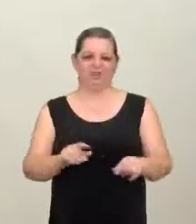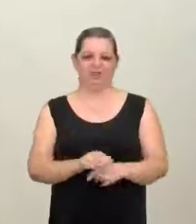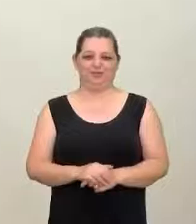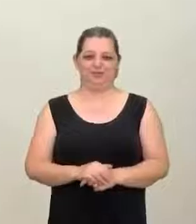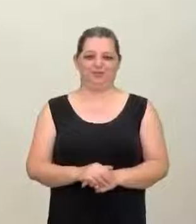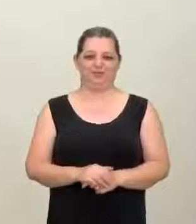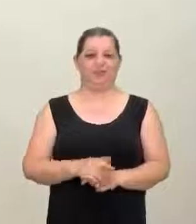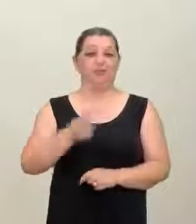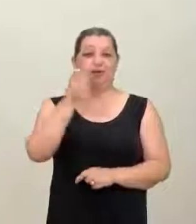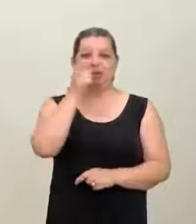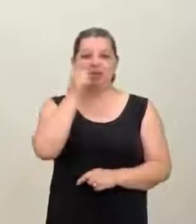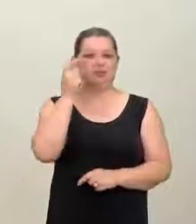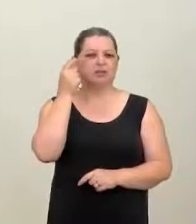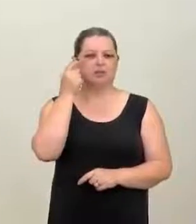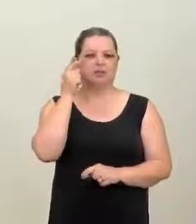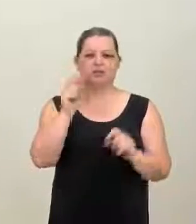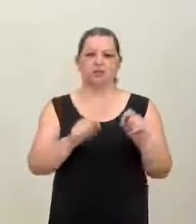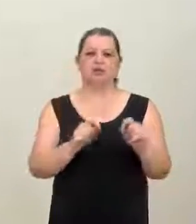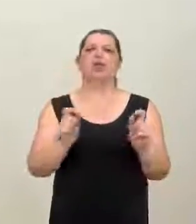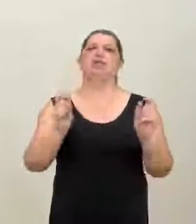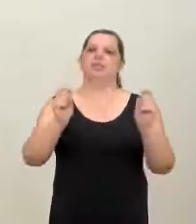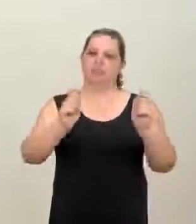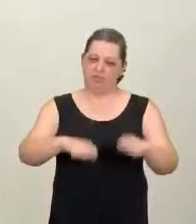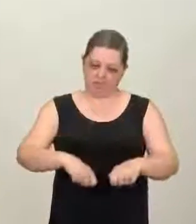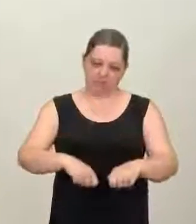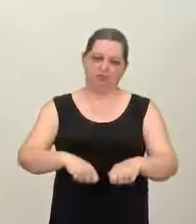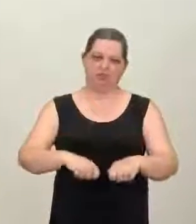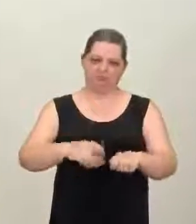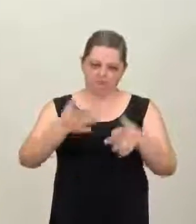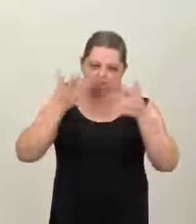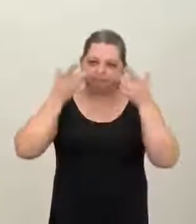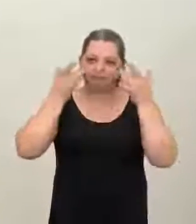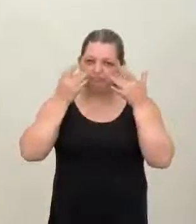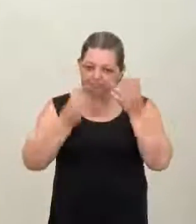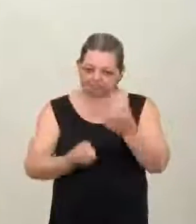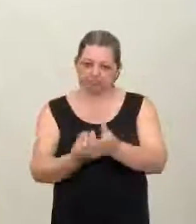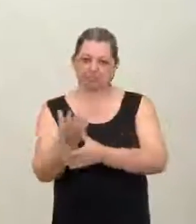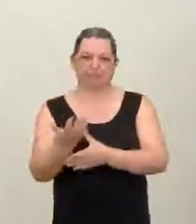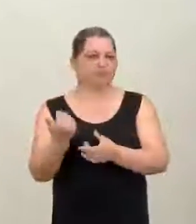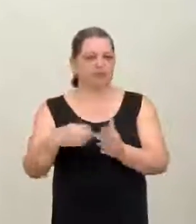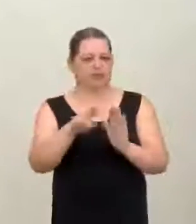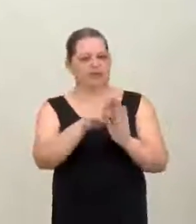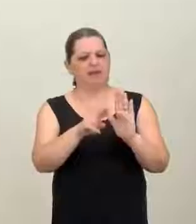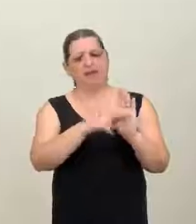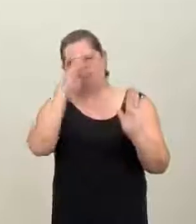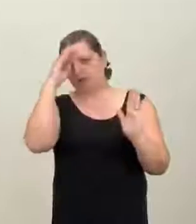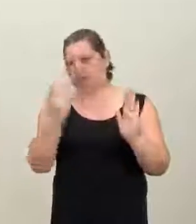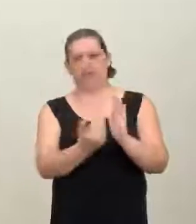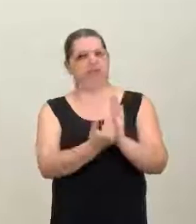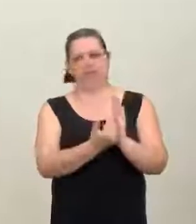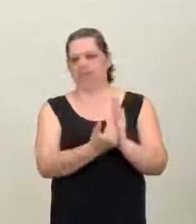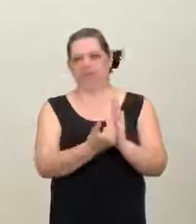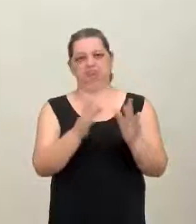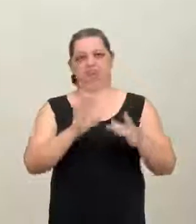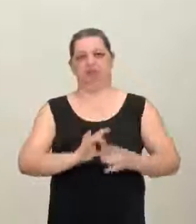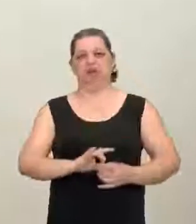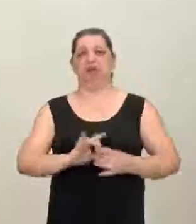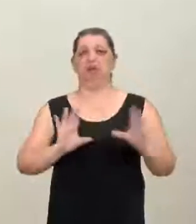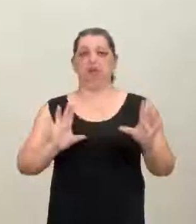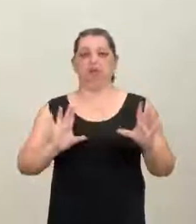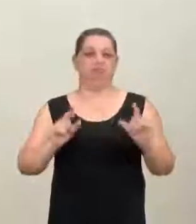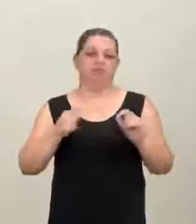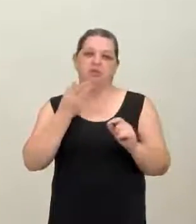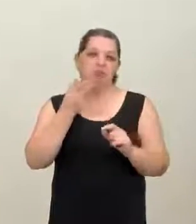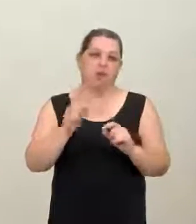você pensar que dá para fazer teatro e não existe necessariamente uma regra para você fazer a peça. Você vai contar o